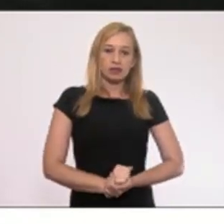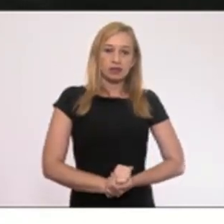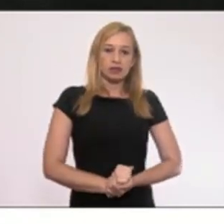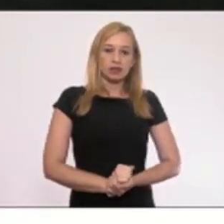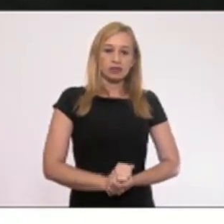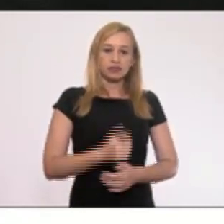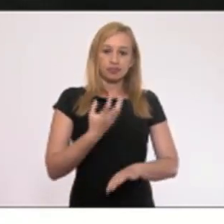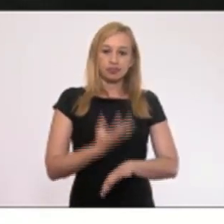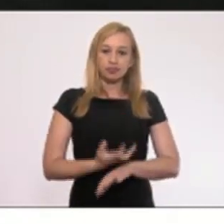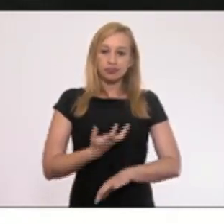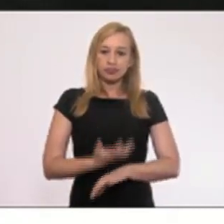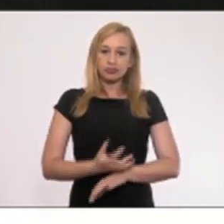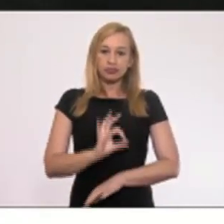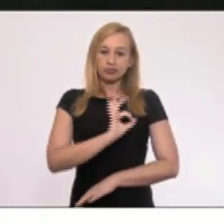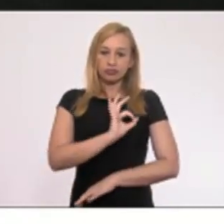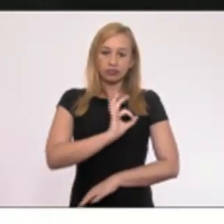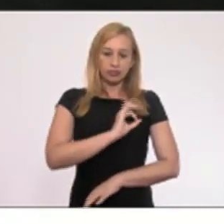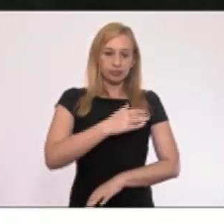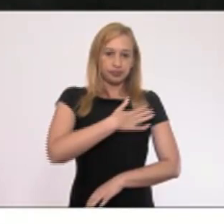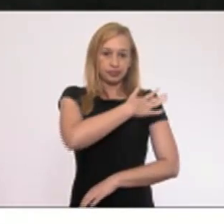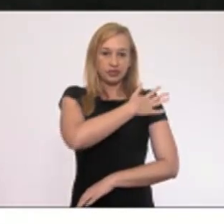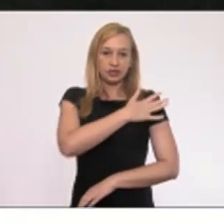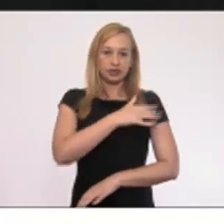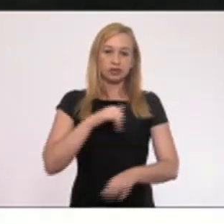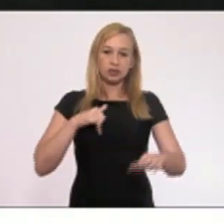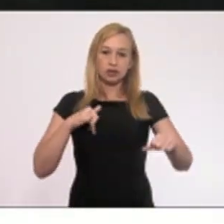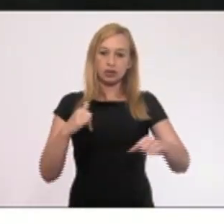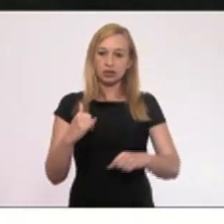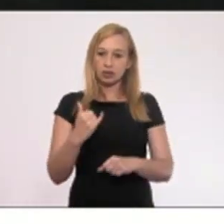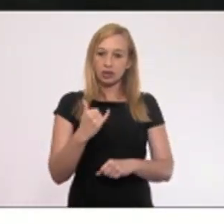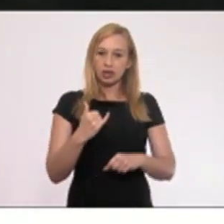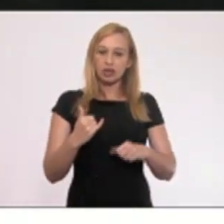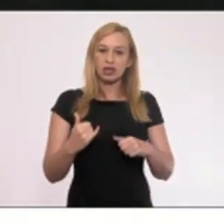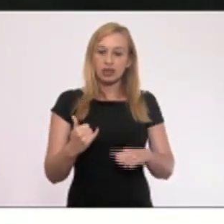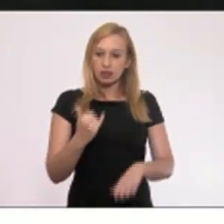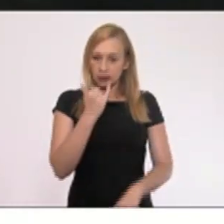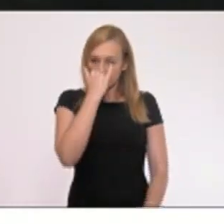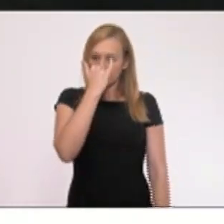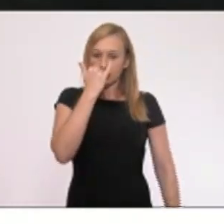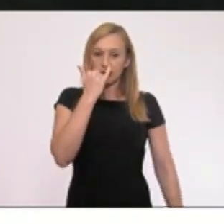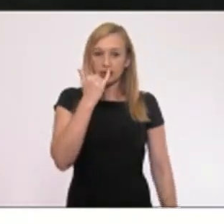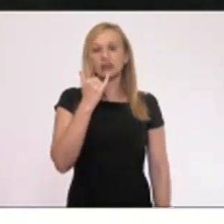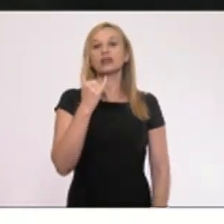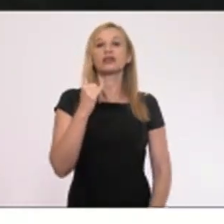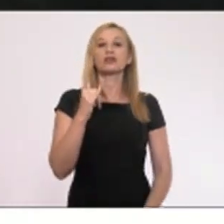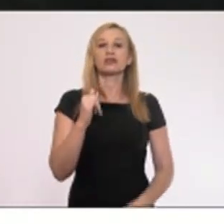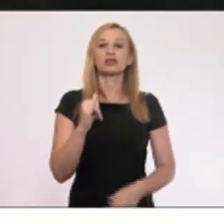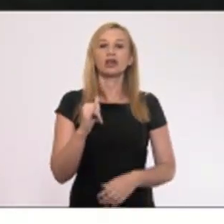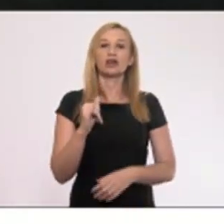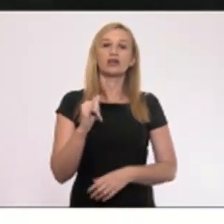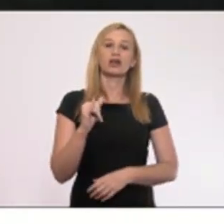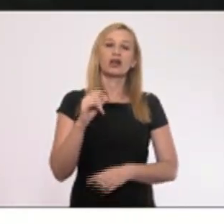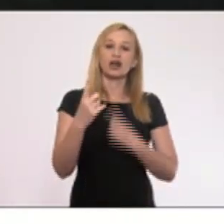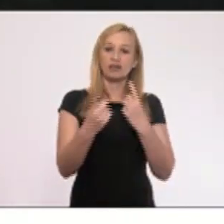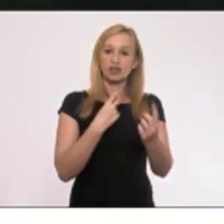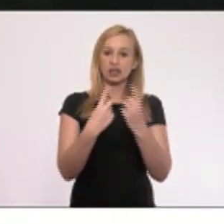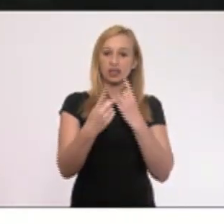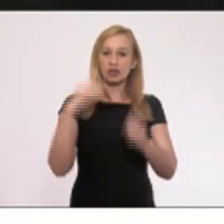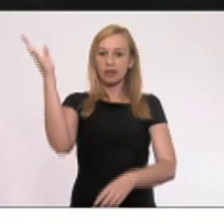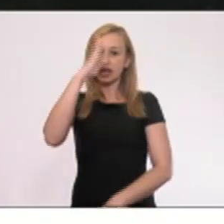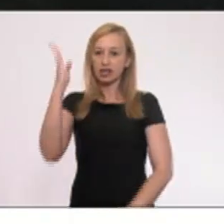da Polícia Militar num acidente fatal na Avenida Brasil, na altura de Irajá. O caminhão